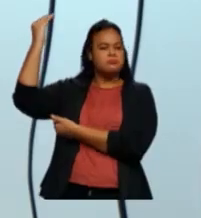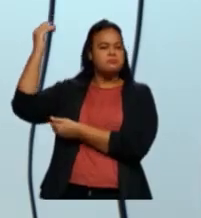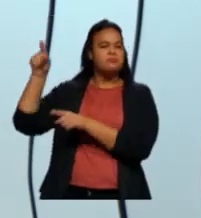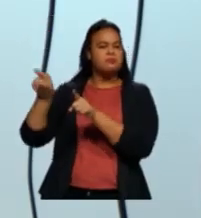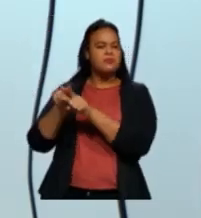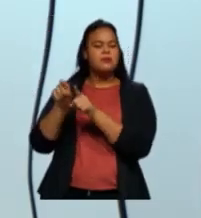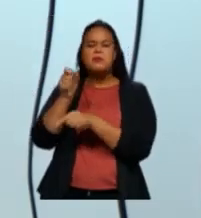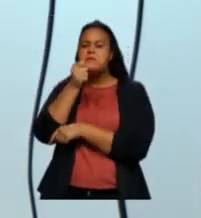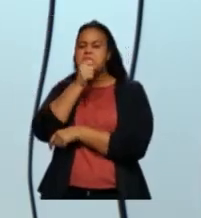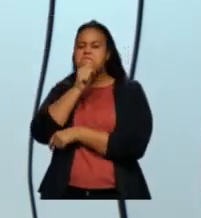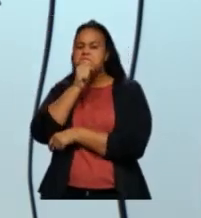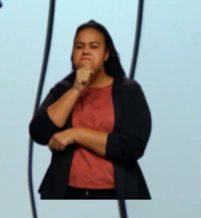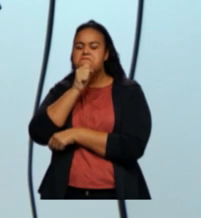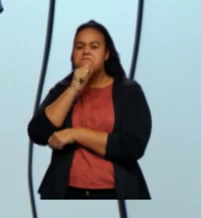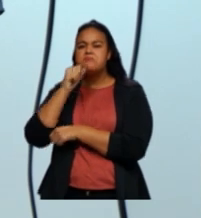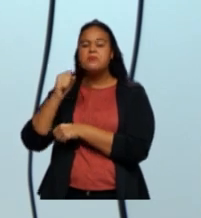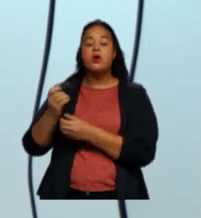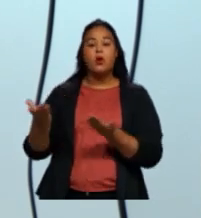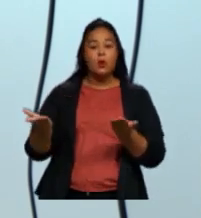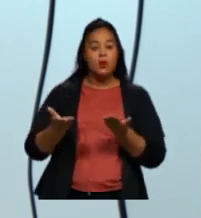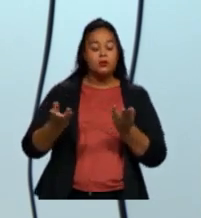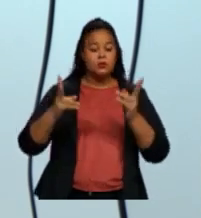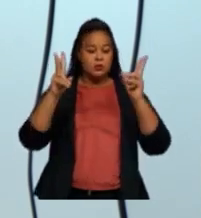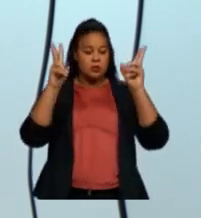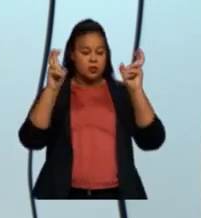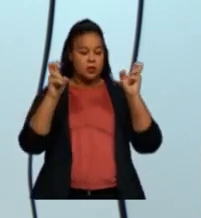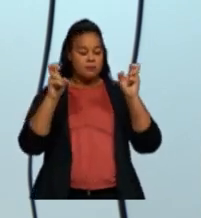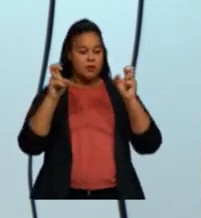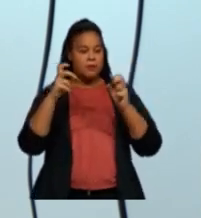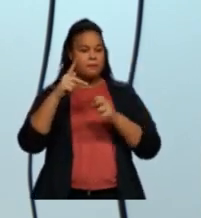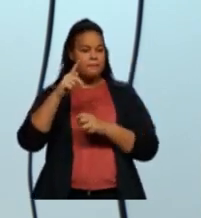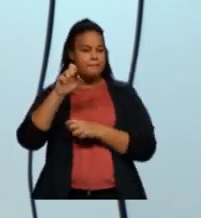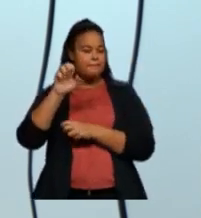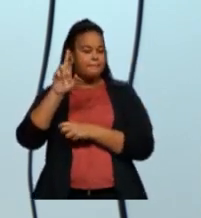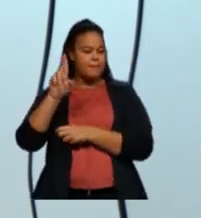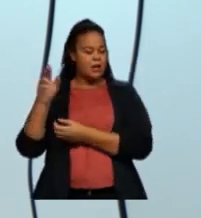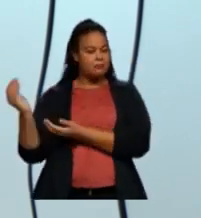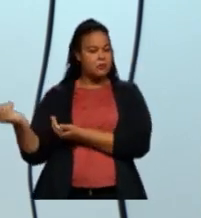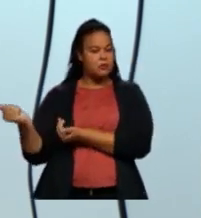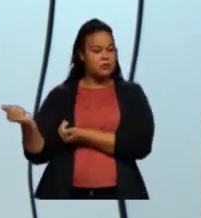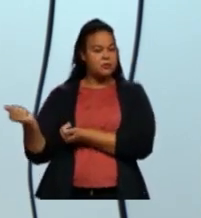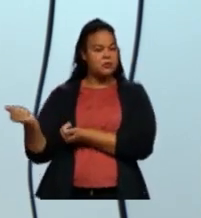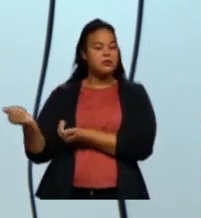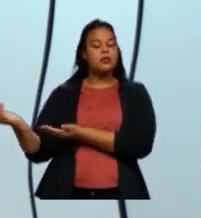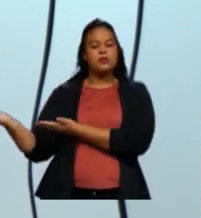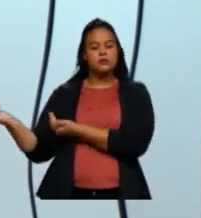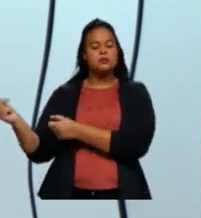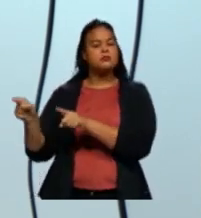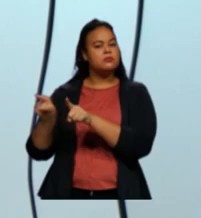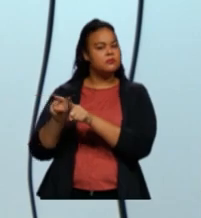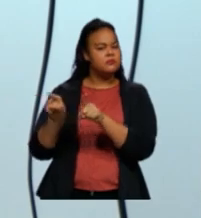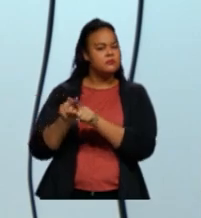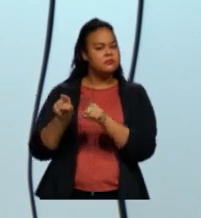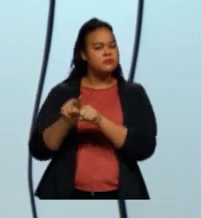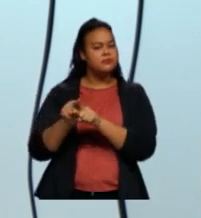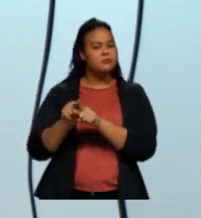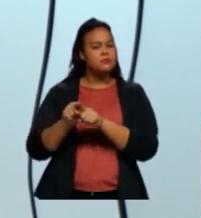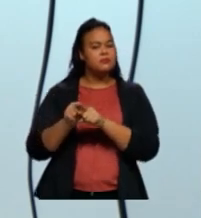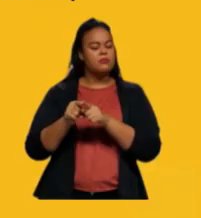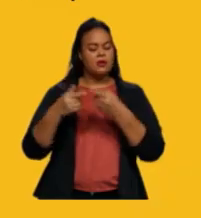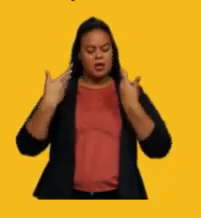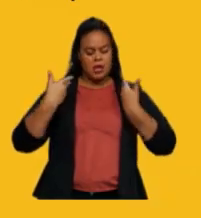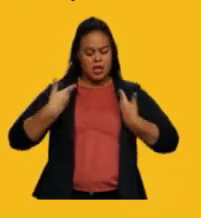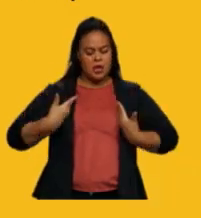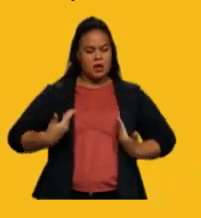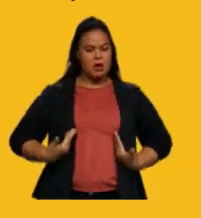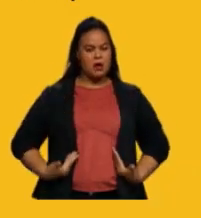sobre pré-adolescência, adolescência. É esse o foco da nossa aula. A puberdade, você